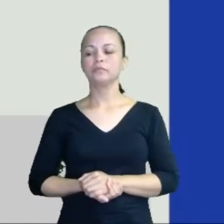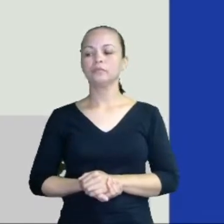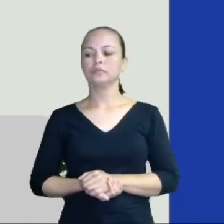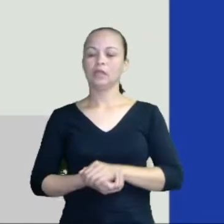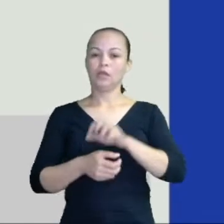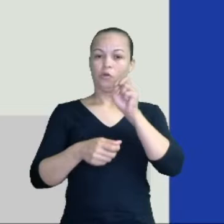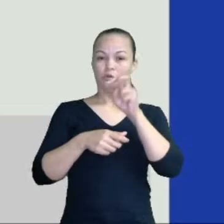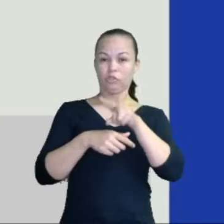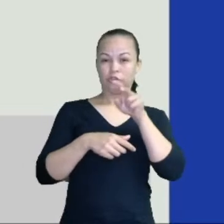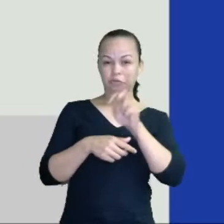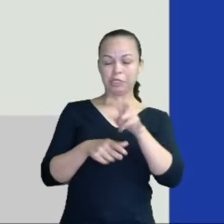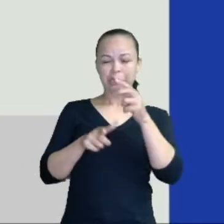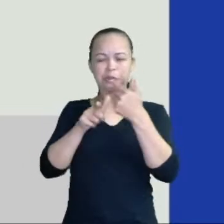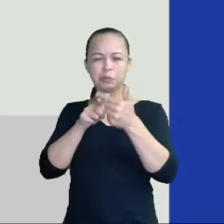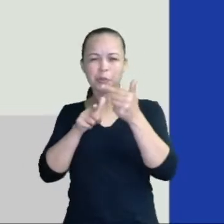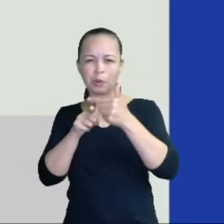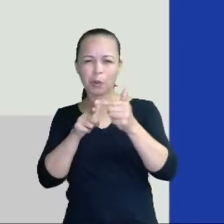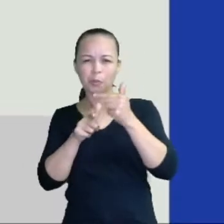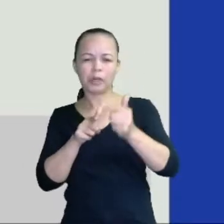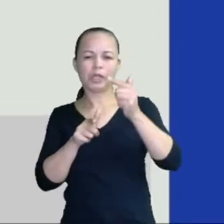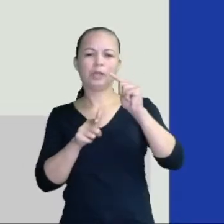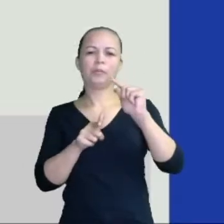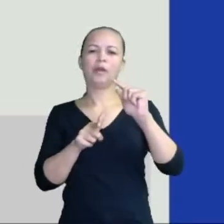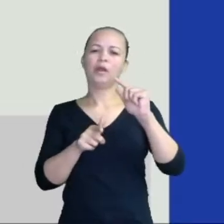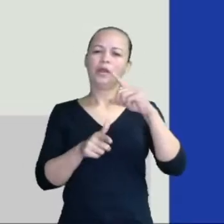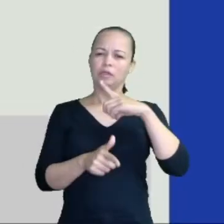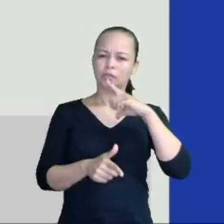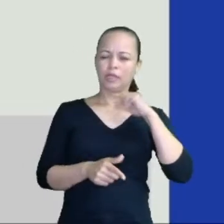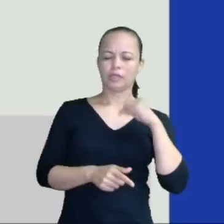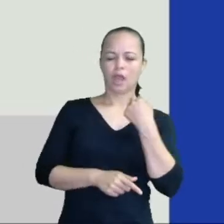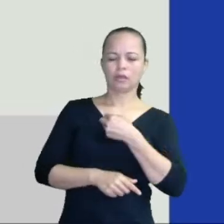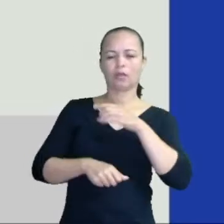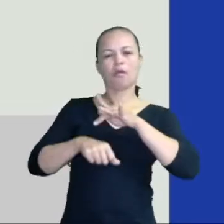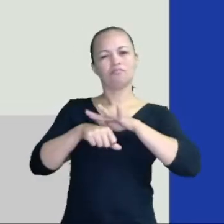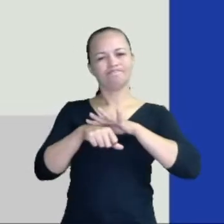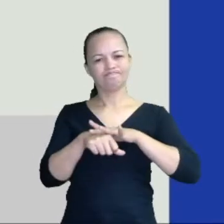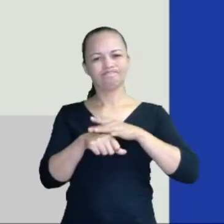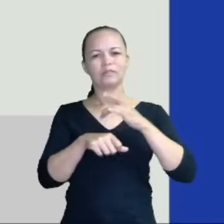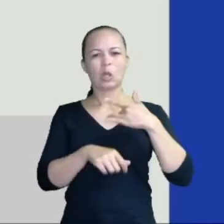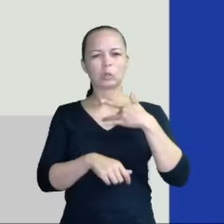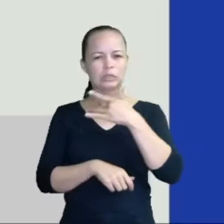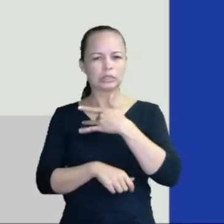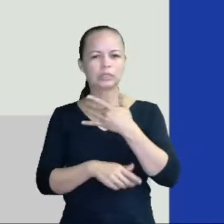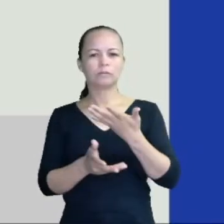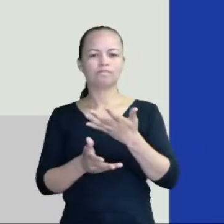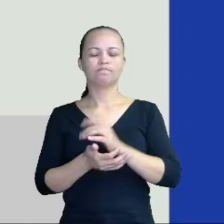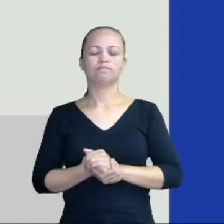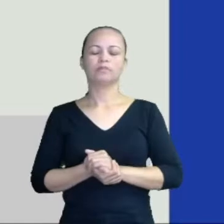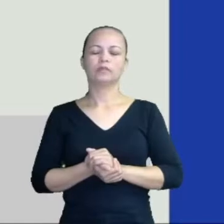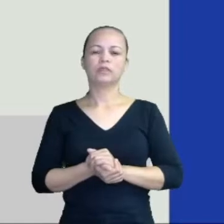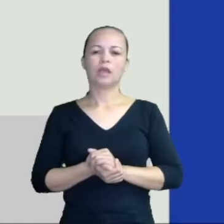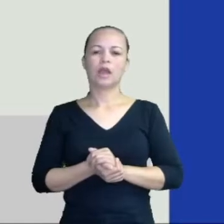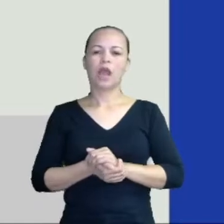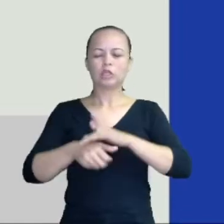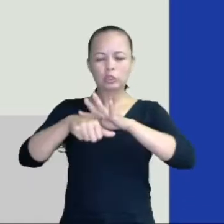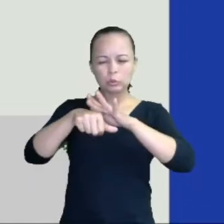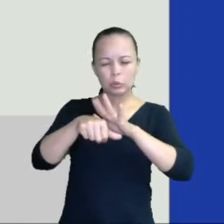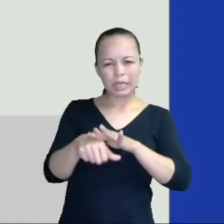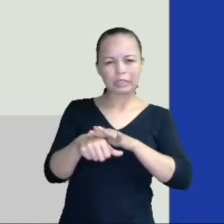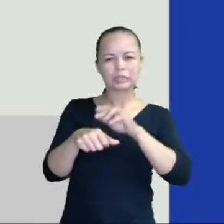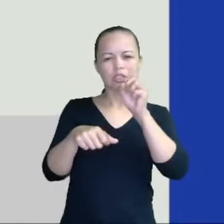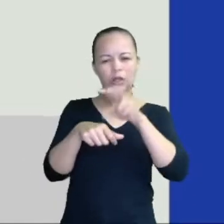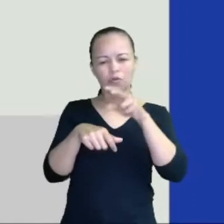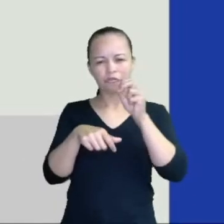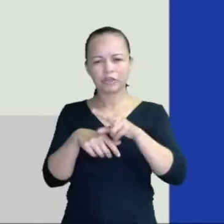Os vírus e os danos que eles causam à nossa saúde. As doenças causadas por vírus,